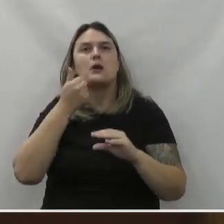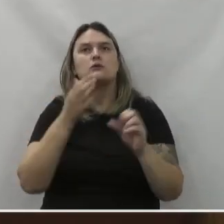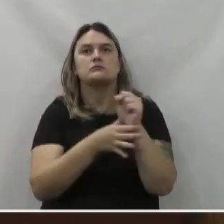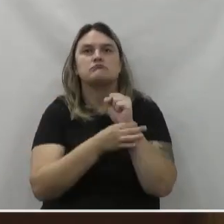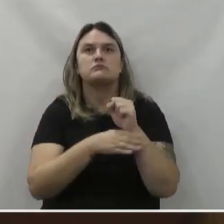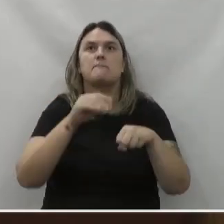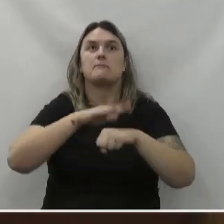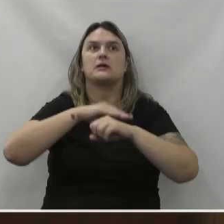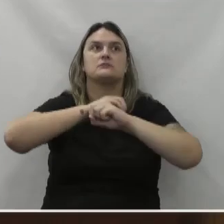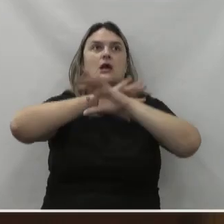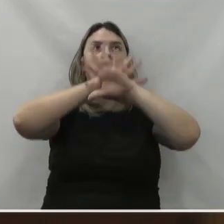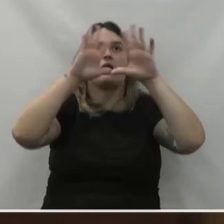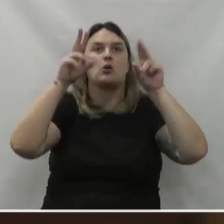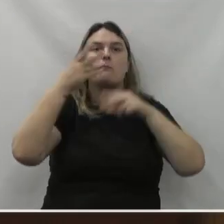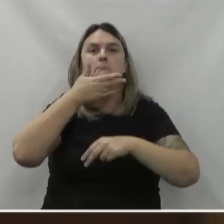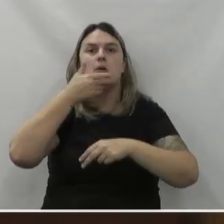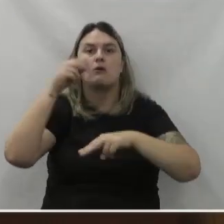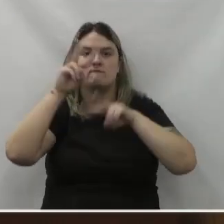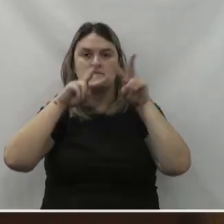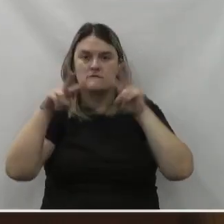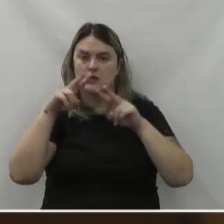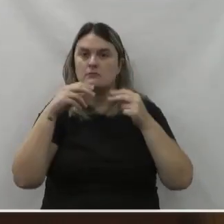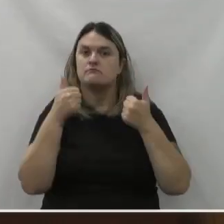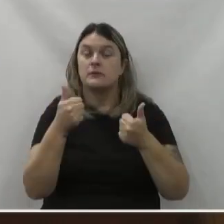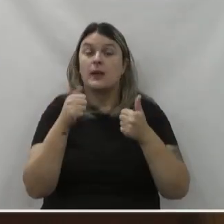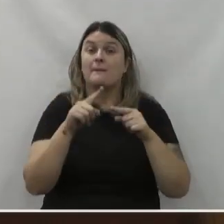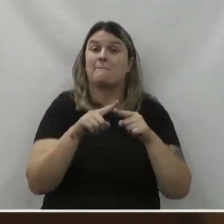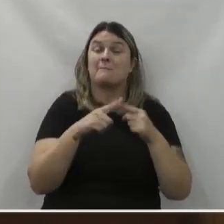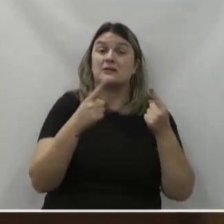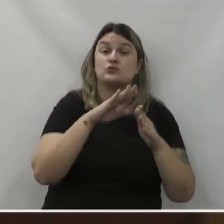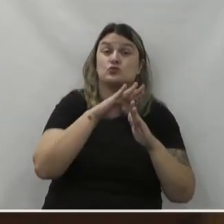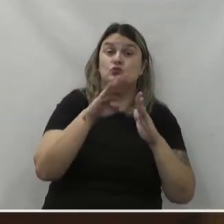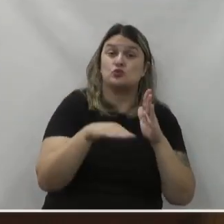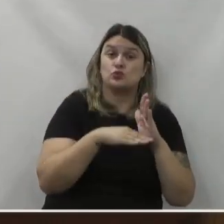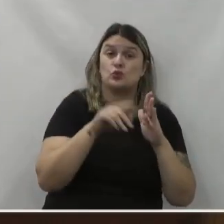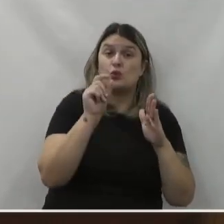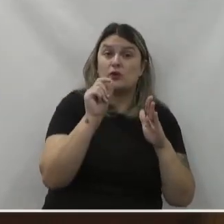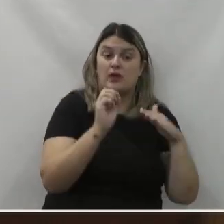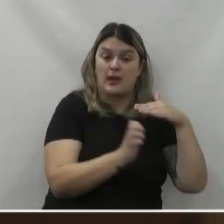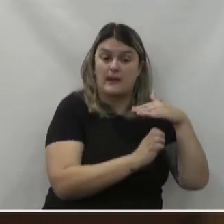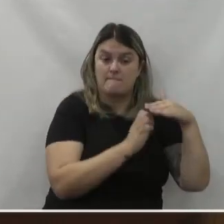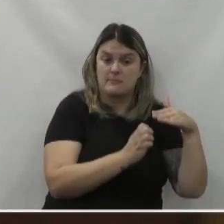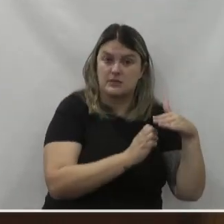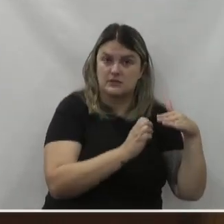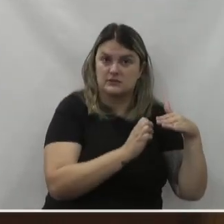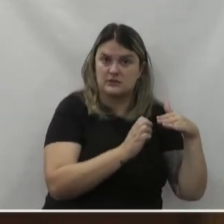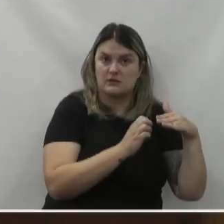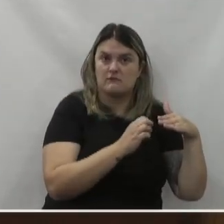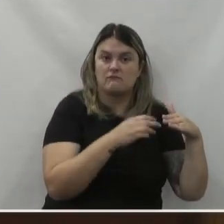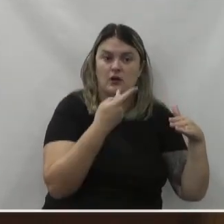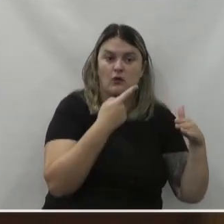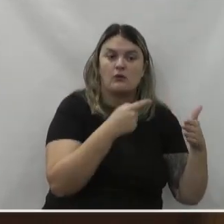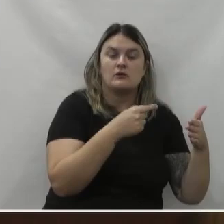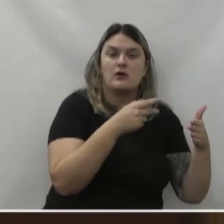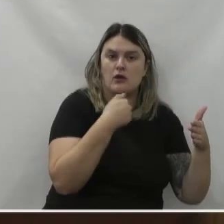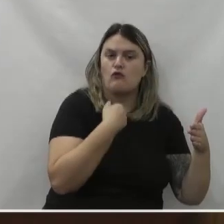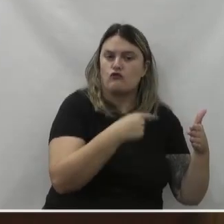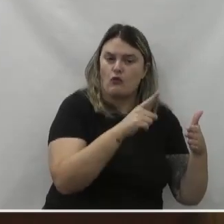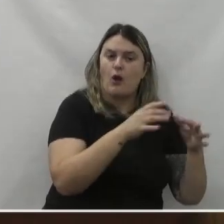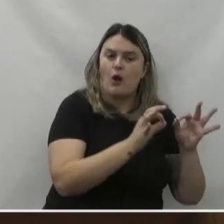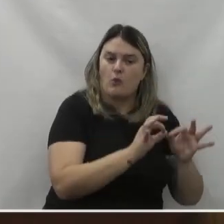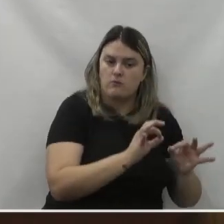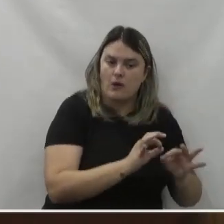vários benefícios aí. Então, tudo que a empresa cedeu, né, foi para demonstrar boa fé quando eles estiveram